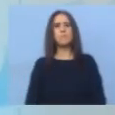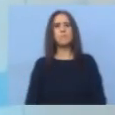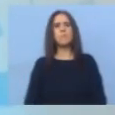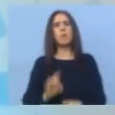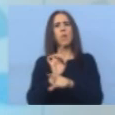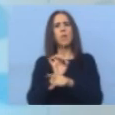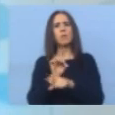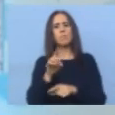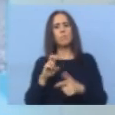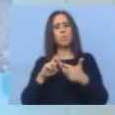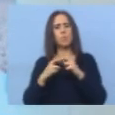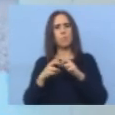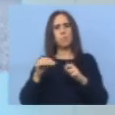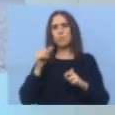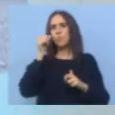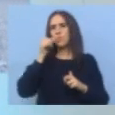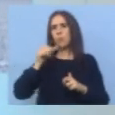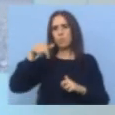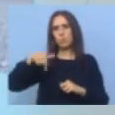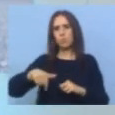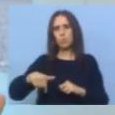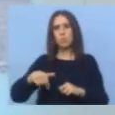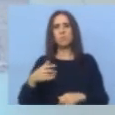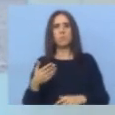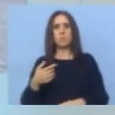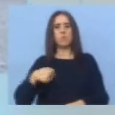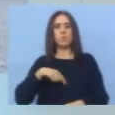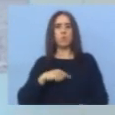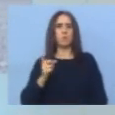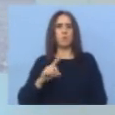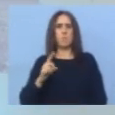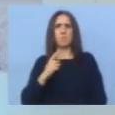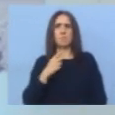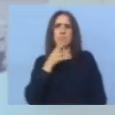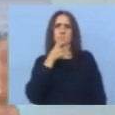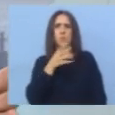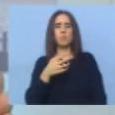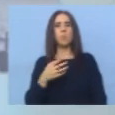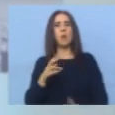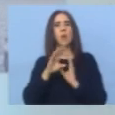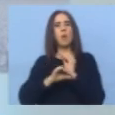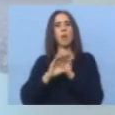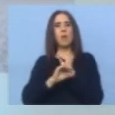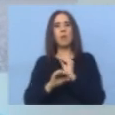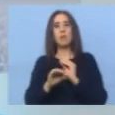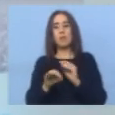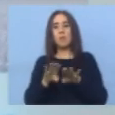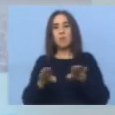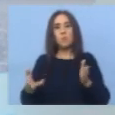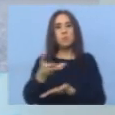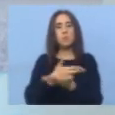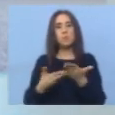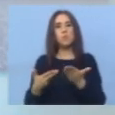o problema no Sudão do Sul, nós retiramos... Todas as vezes, retiramos do cenário das conversações e da mesa de